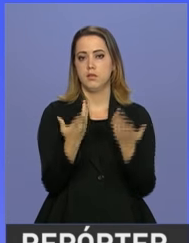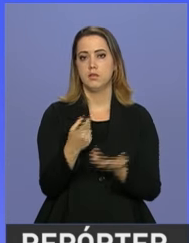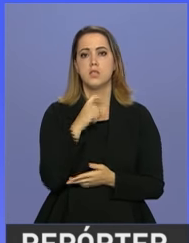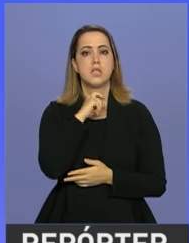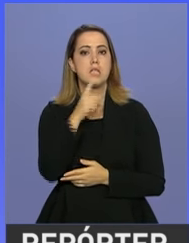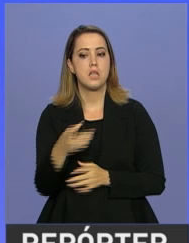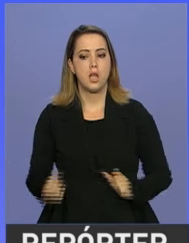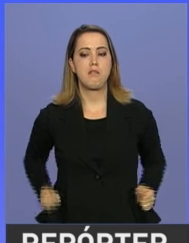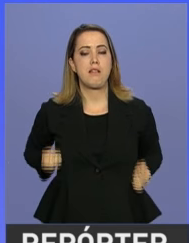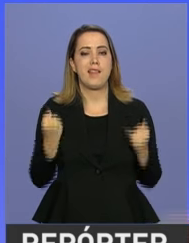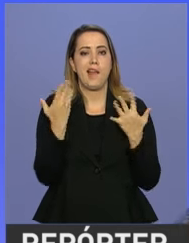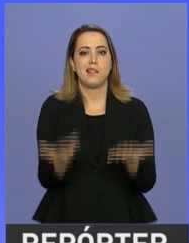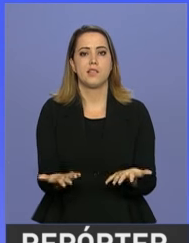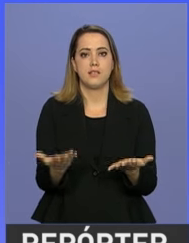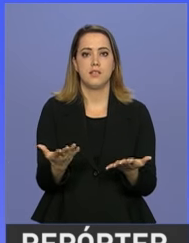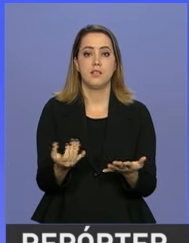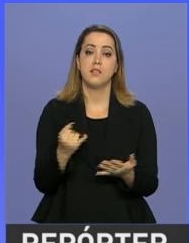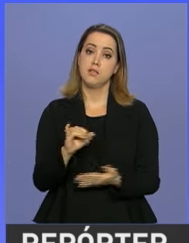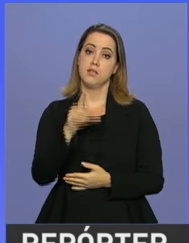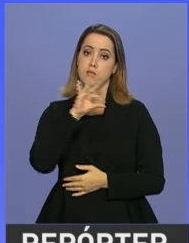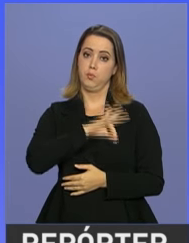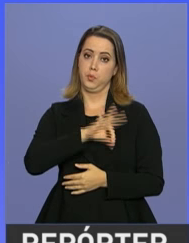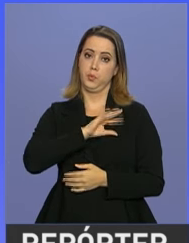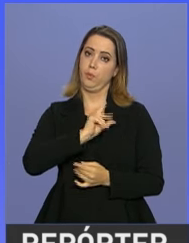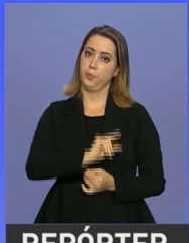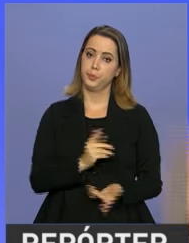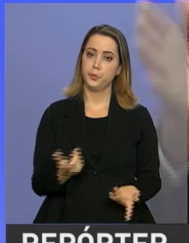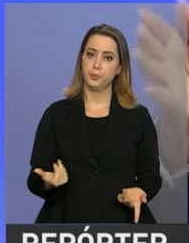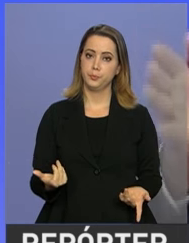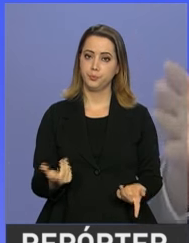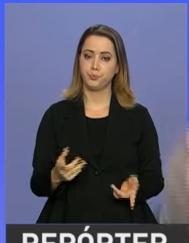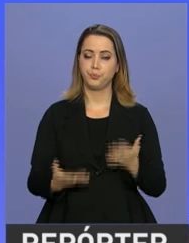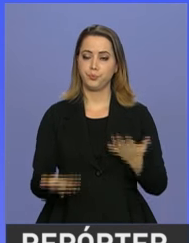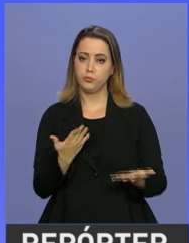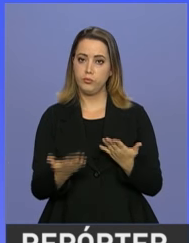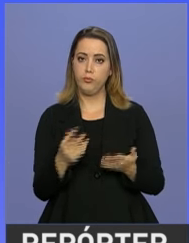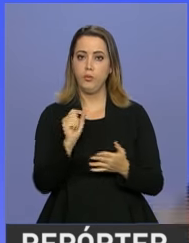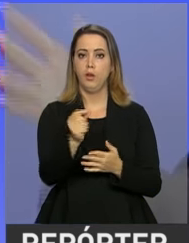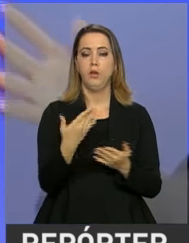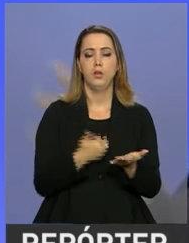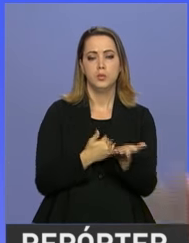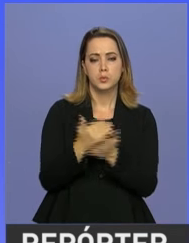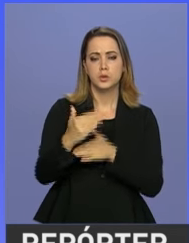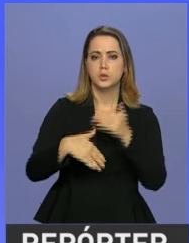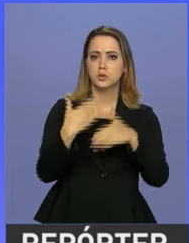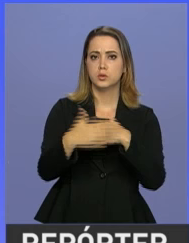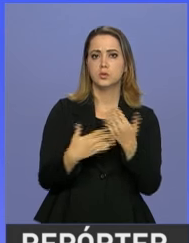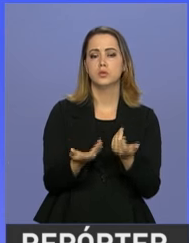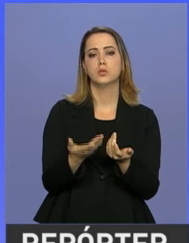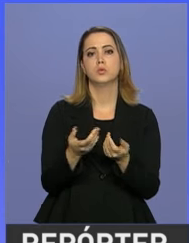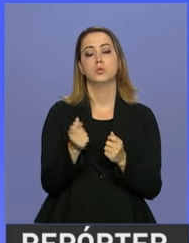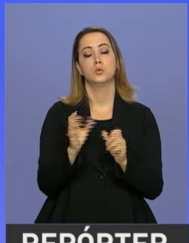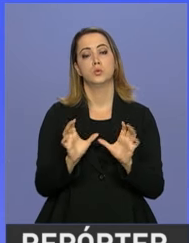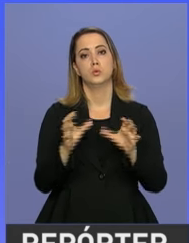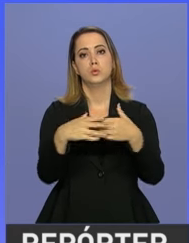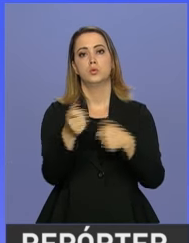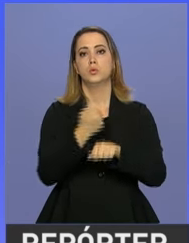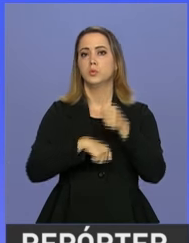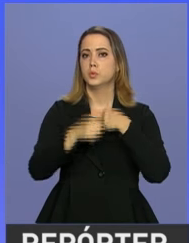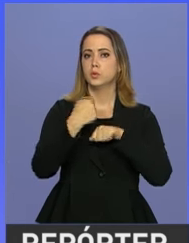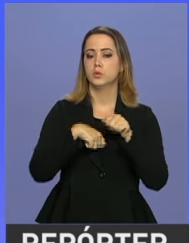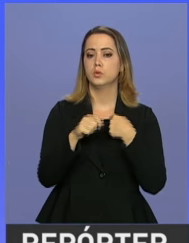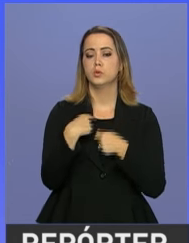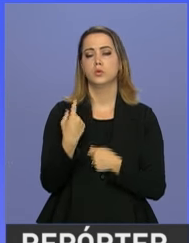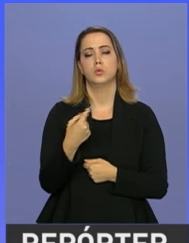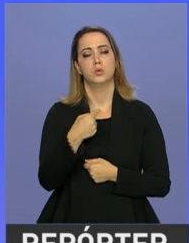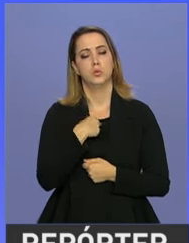do que aquilo que se arrecada. E a partir daí é que a área econômica, e graças a Deus eu estou muito bem servido pela área econômica